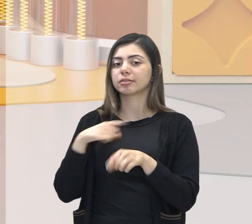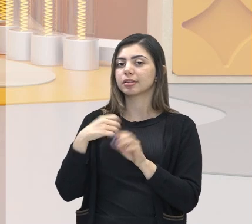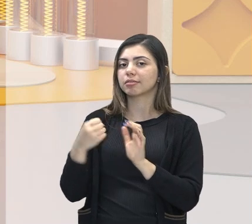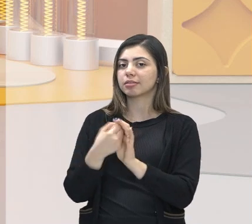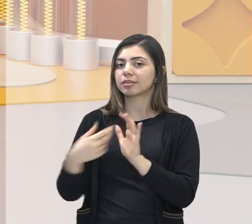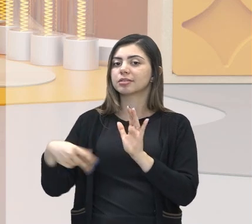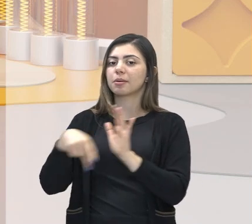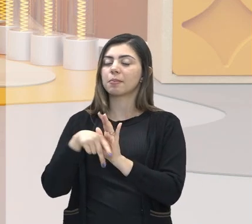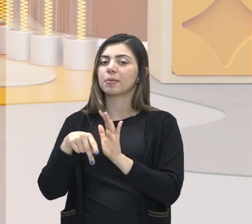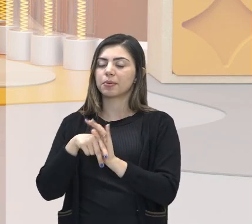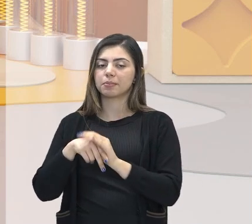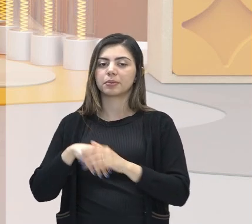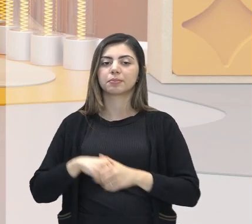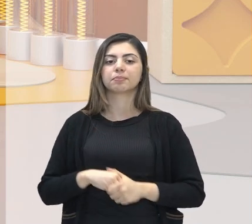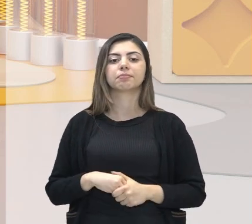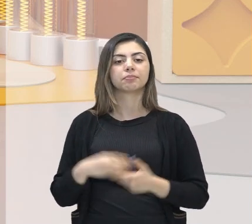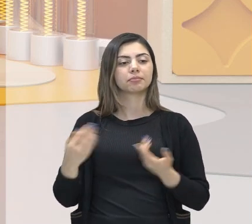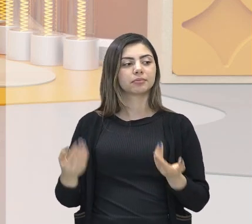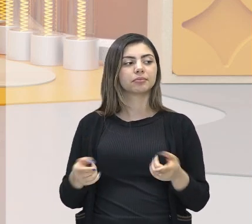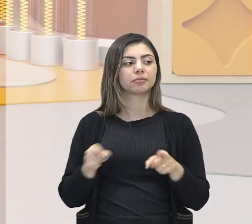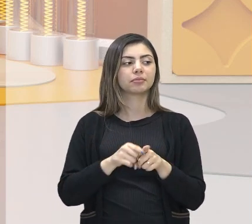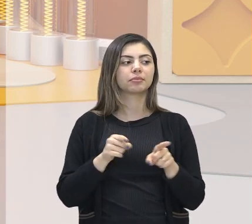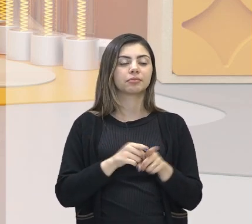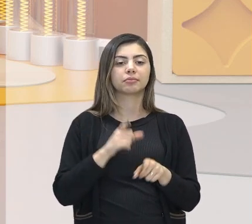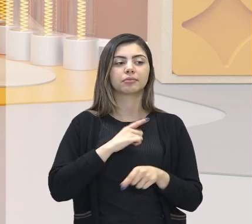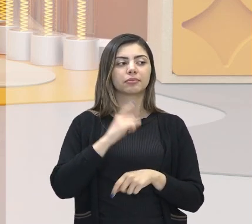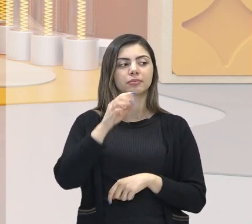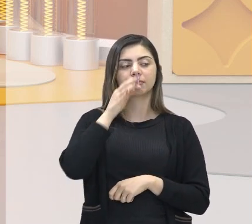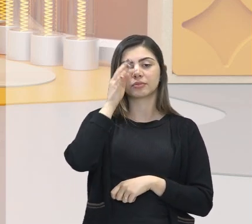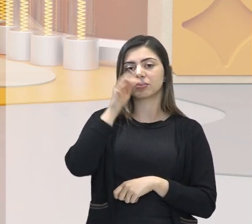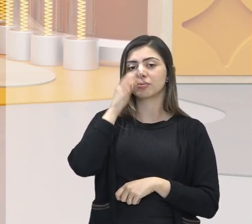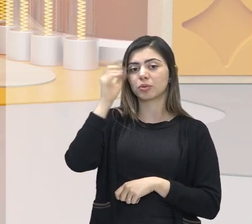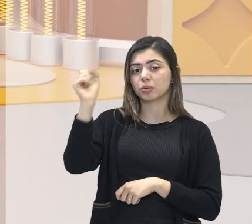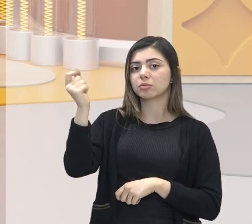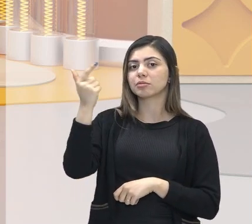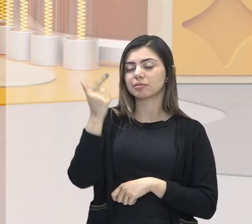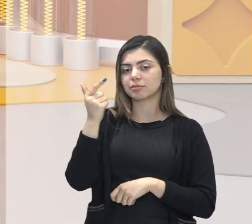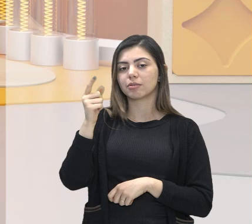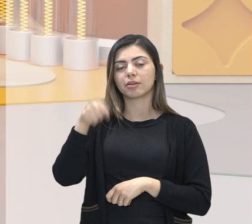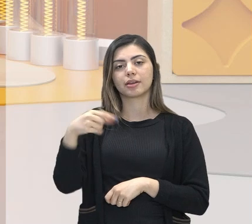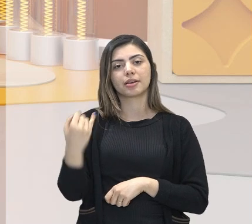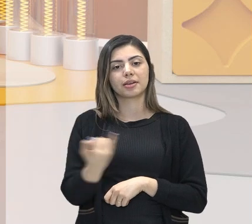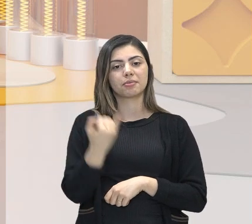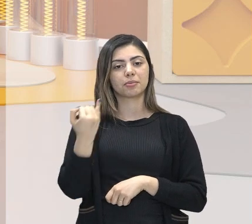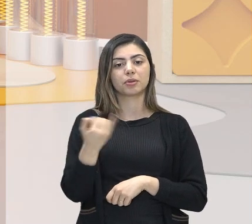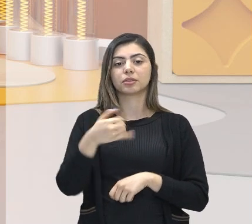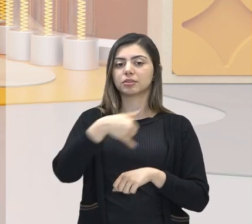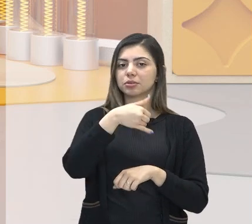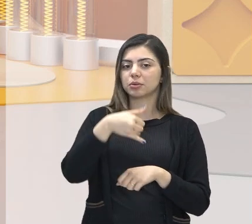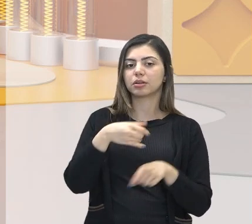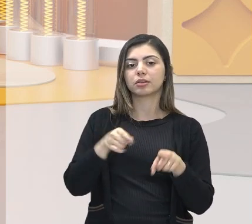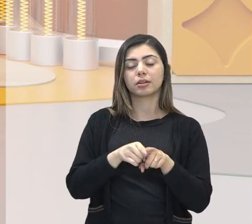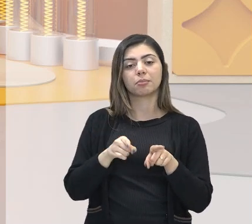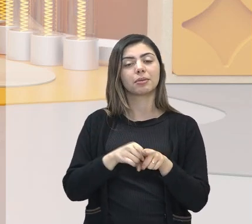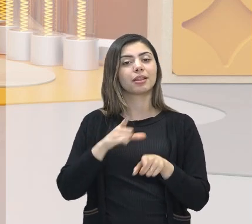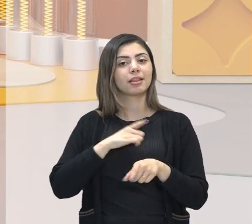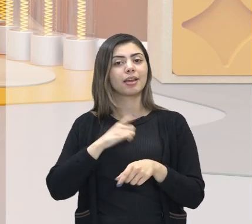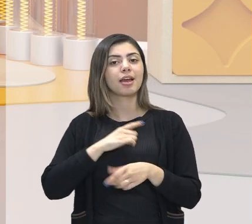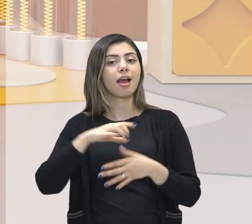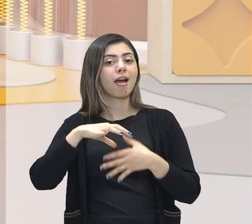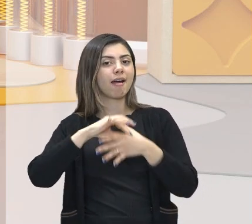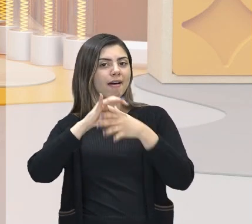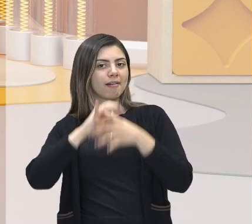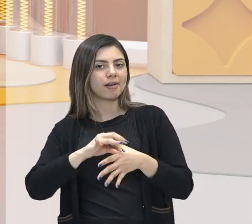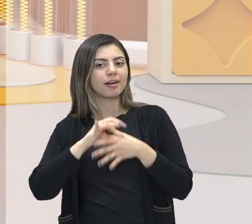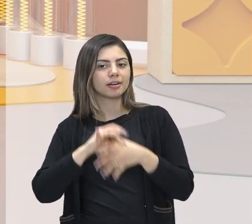vocação para esse tipo de produção. E também a questão do óleo de girassol, né? Que também é importante para eles lá, além da carne. É